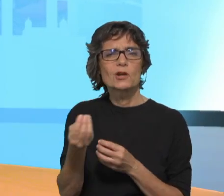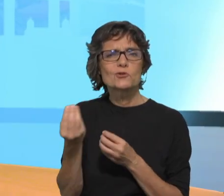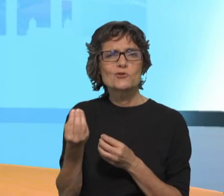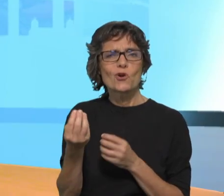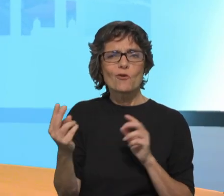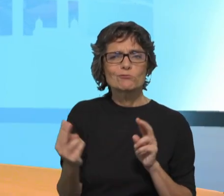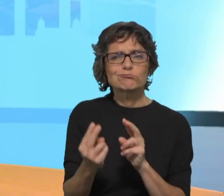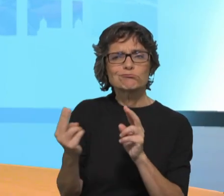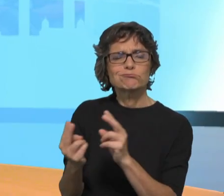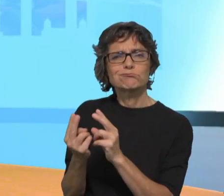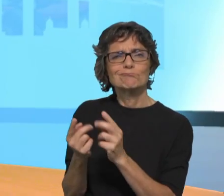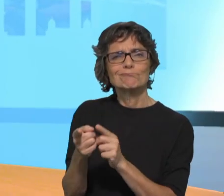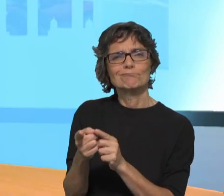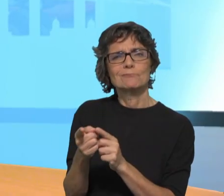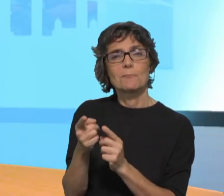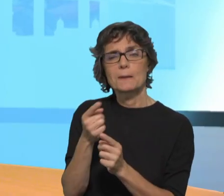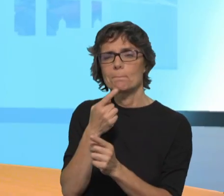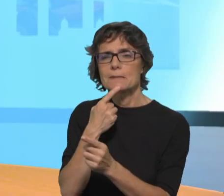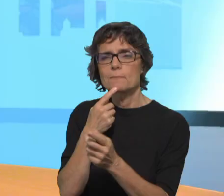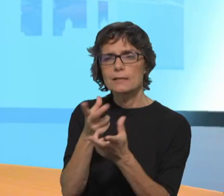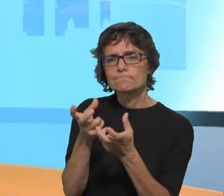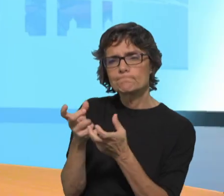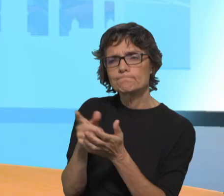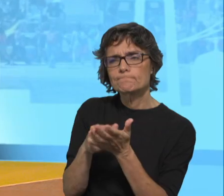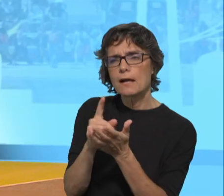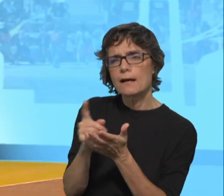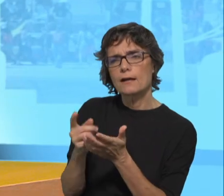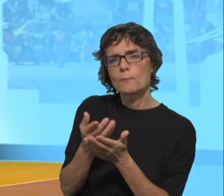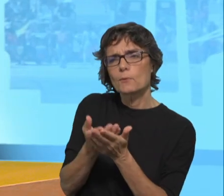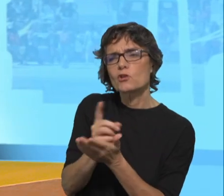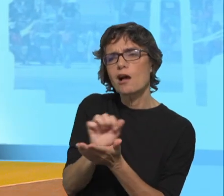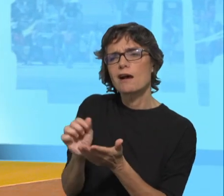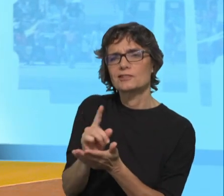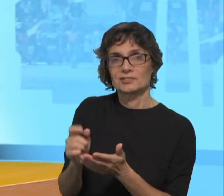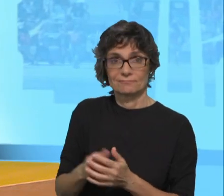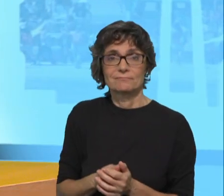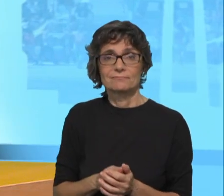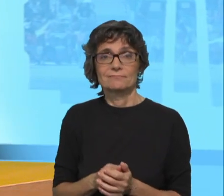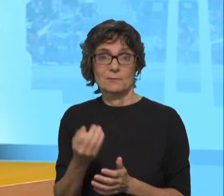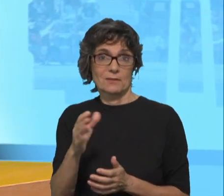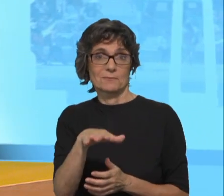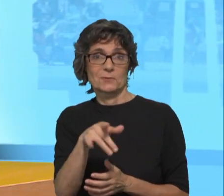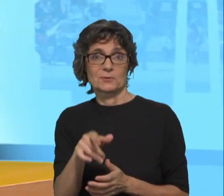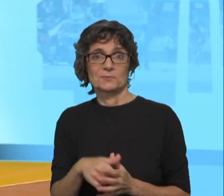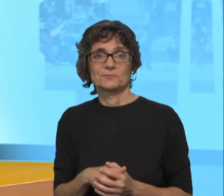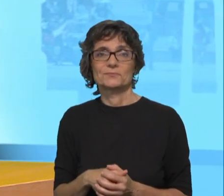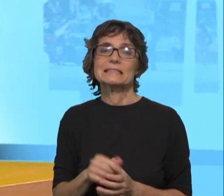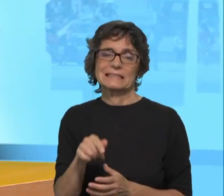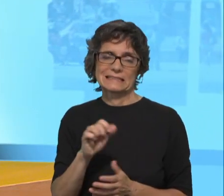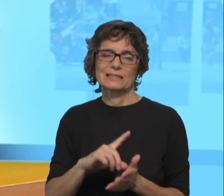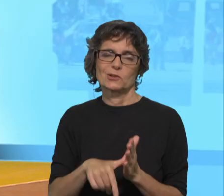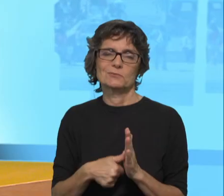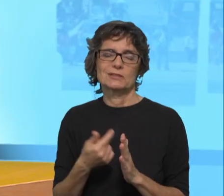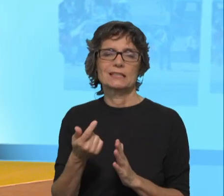que eles propunham e desejavam para a própria Diocese do Porto. Esse é um projeto que o Sr. Dom Manuel,